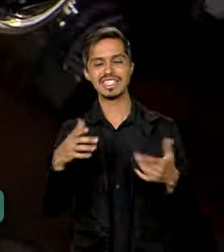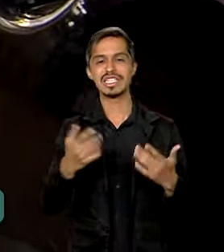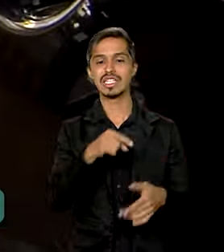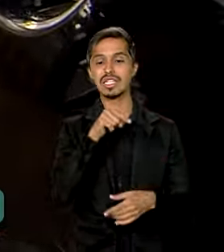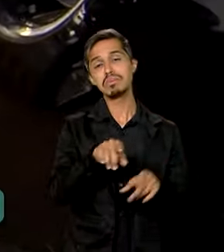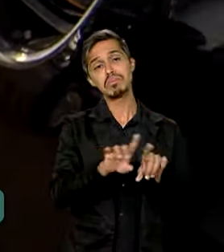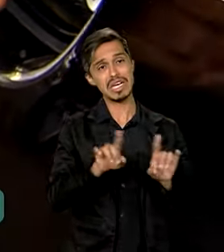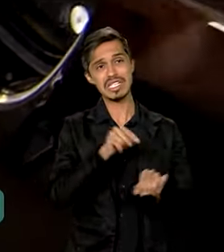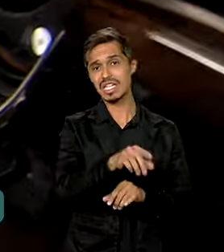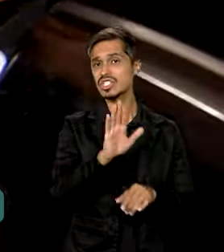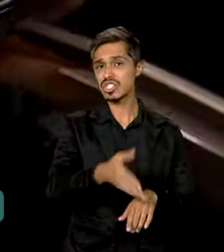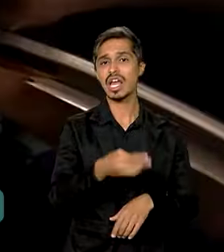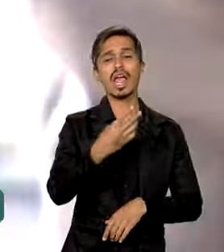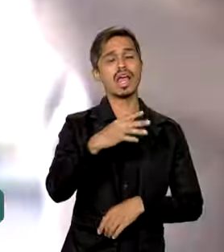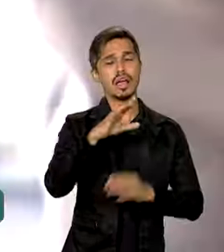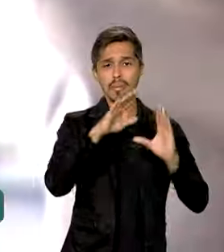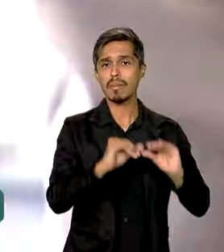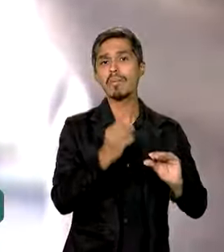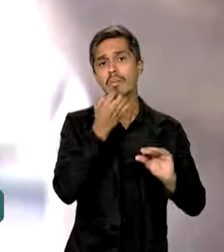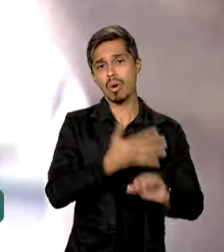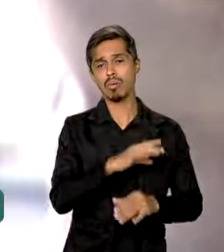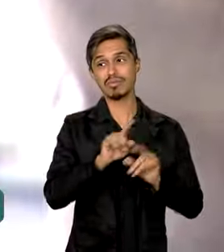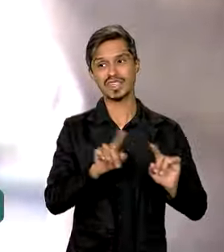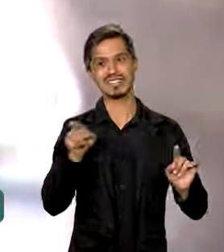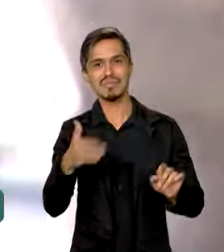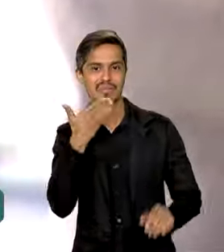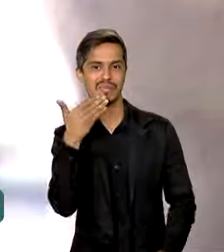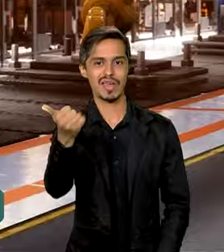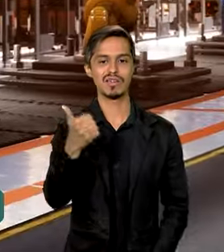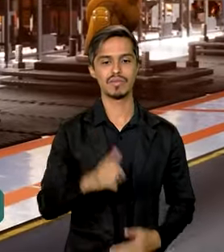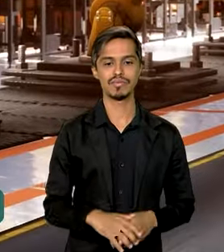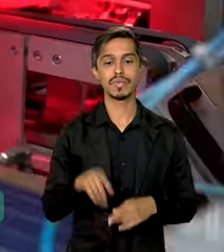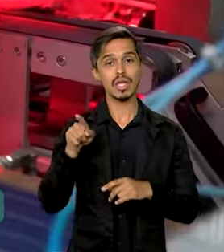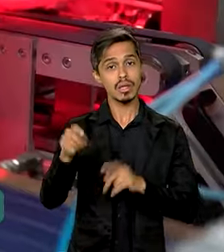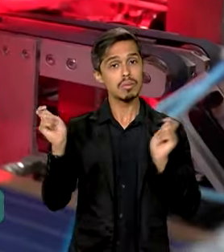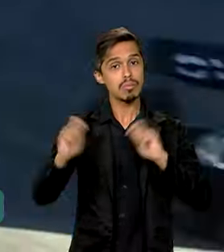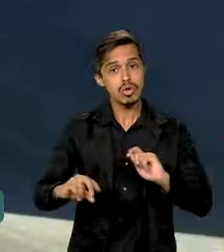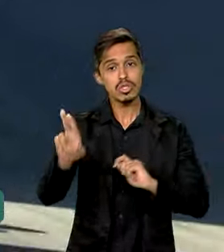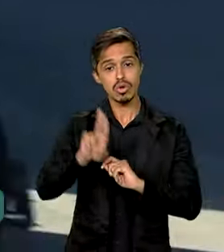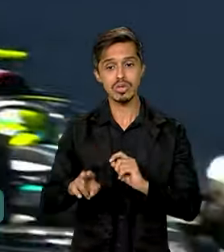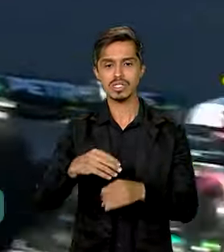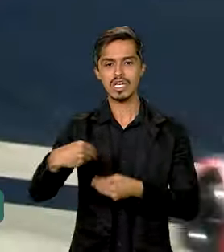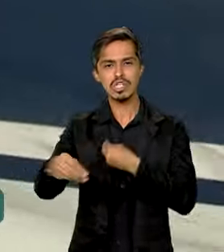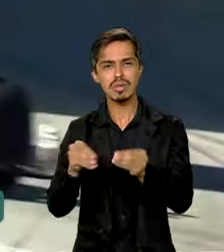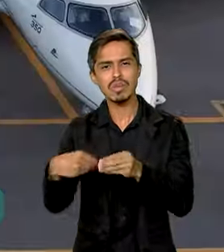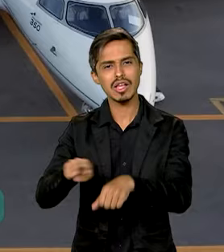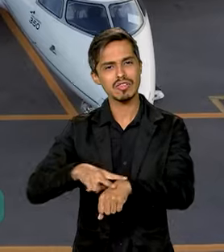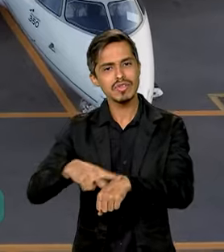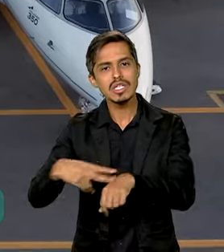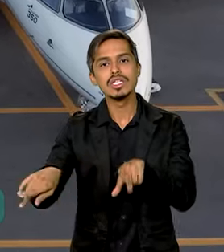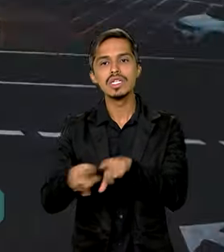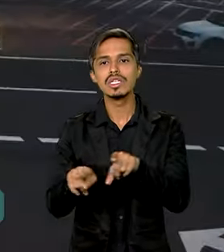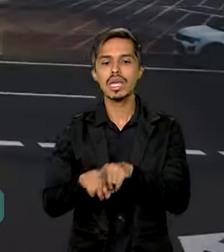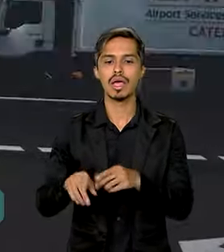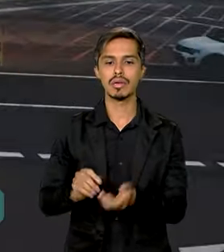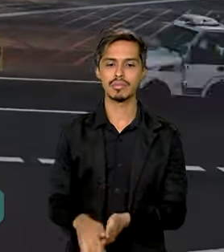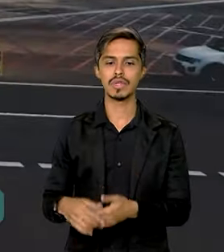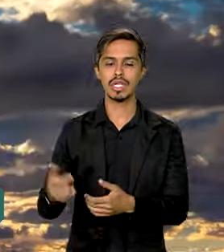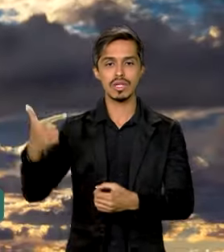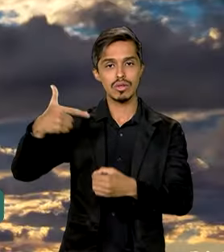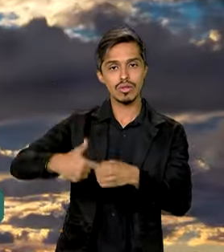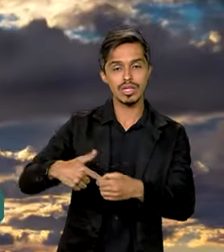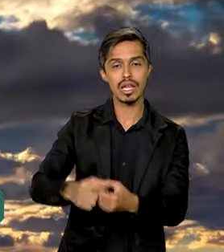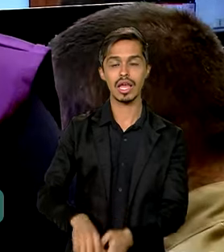dos veículos convencionais, o biocombustível pode ser usado para a produção de plásticos verdes e para abastecer aviões